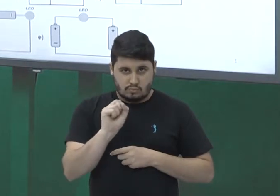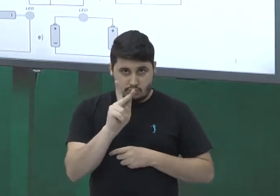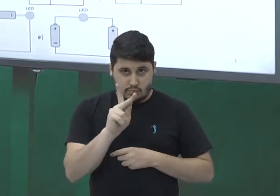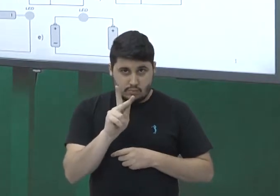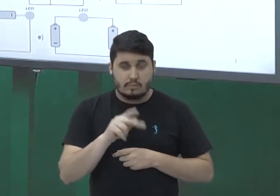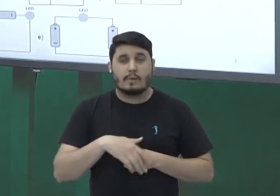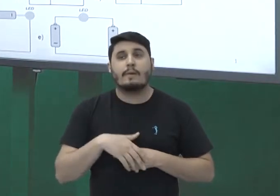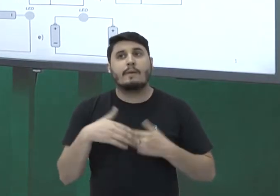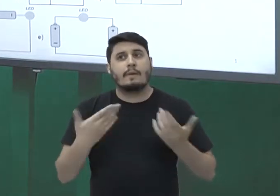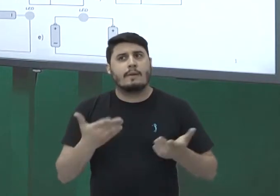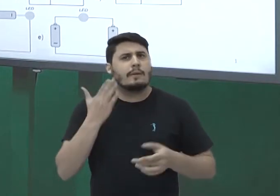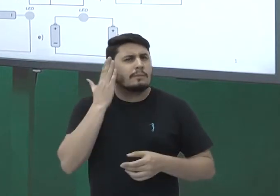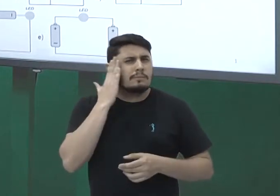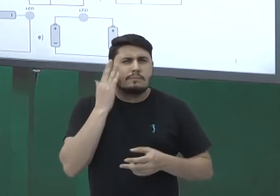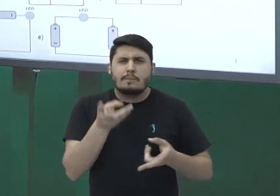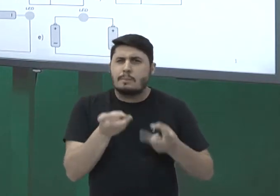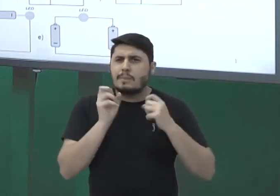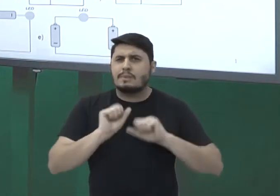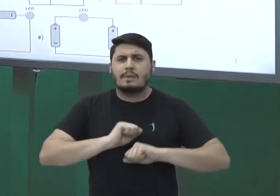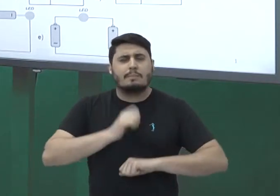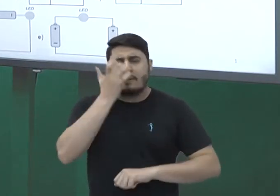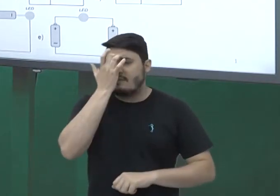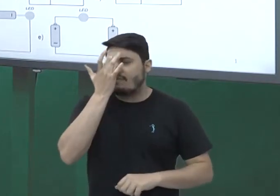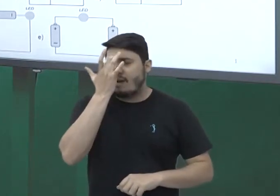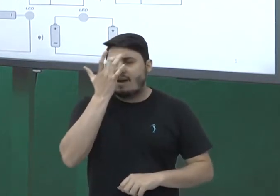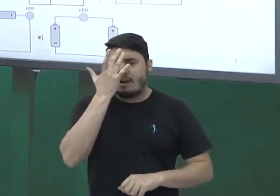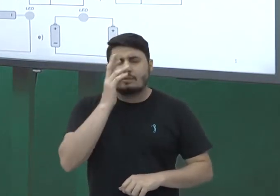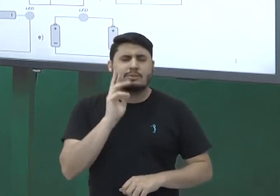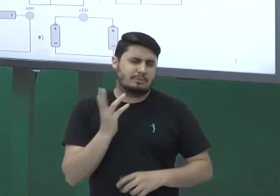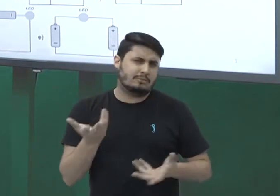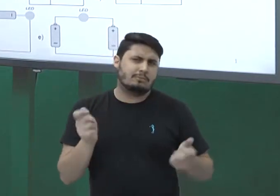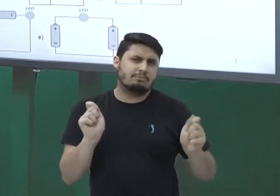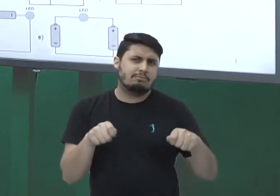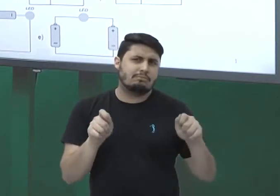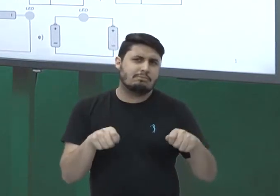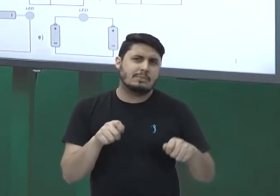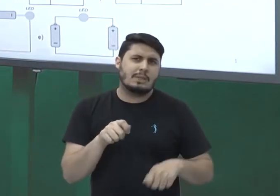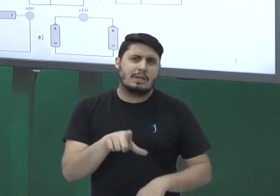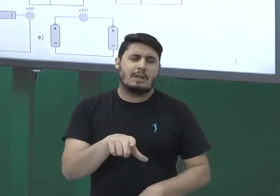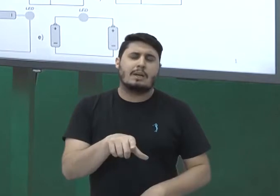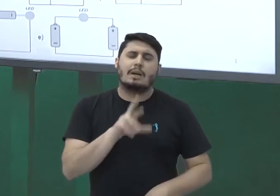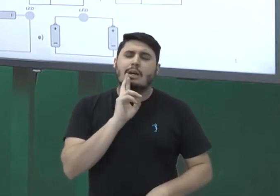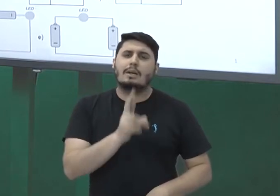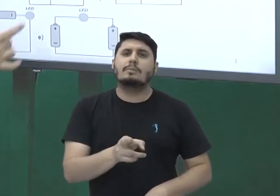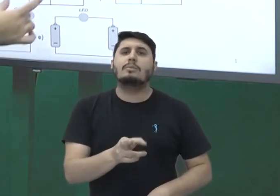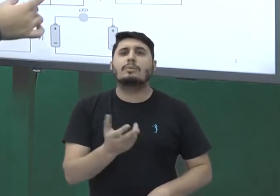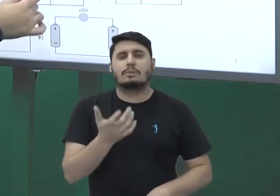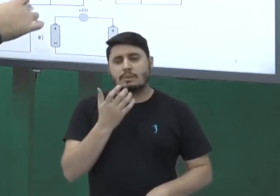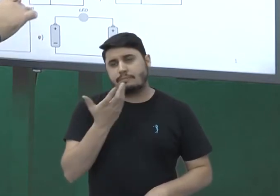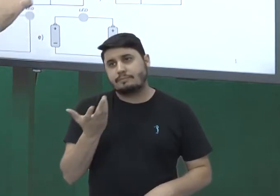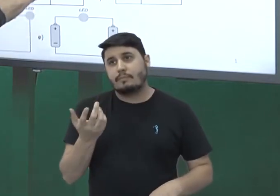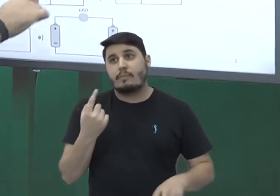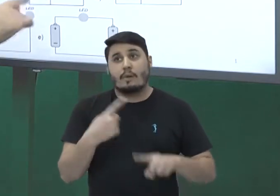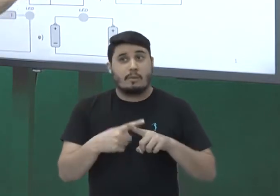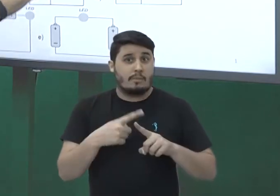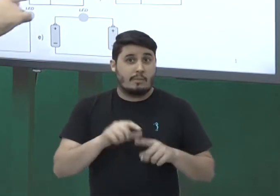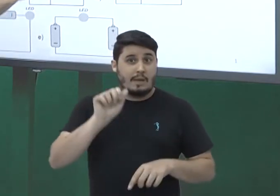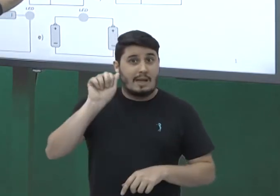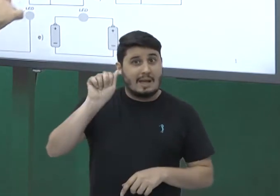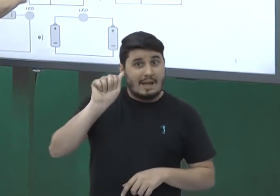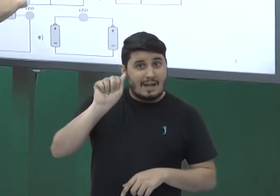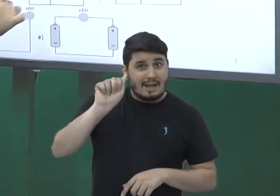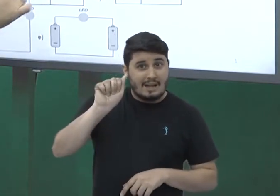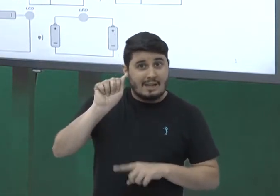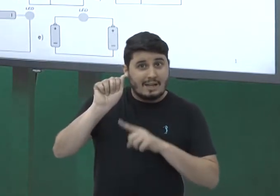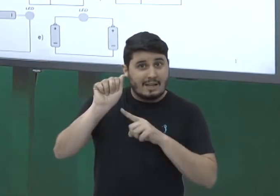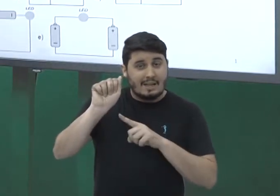vejam que é fácil da gente conseguir distinguir, certo? Aqui temos em paralelo ou em série. Nesse caso da letra A, uma